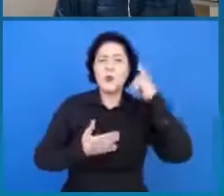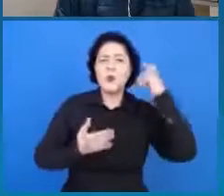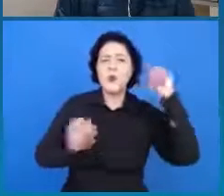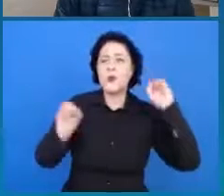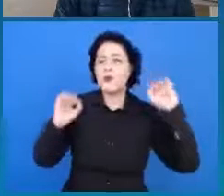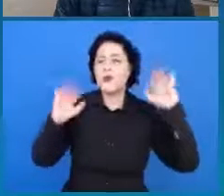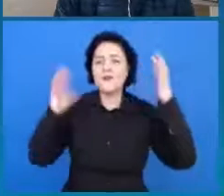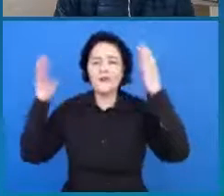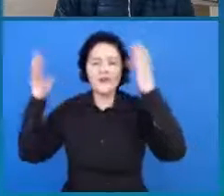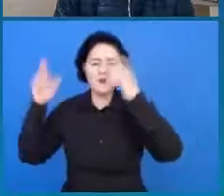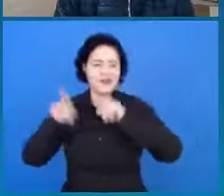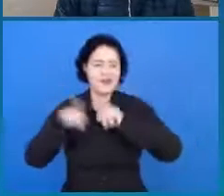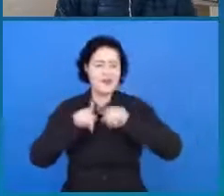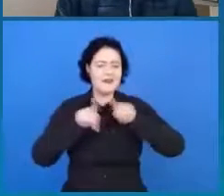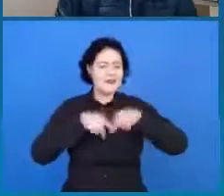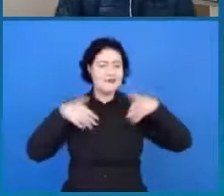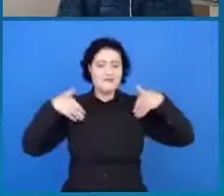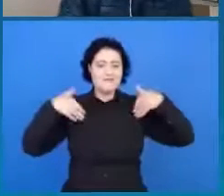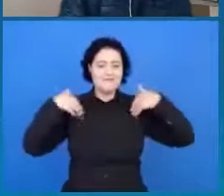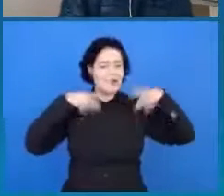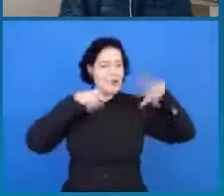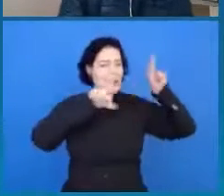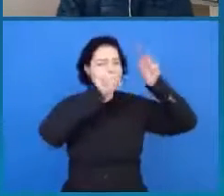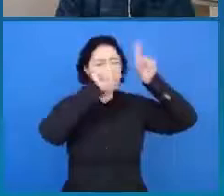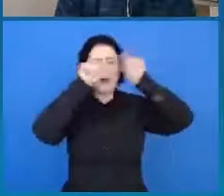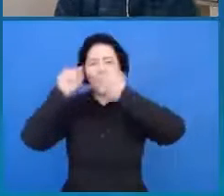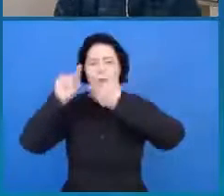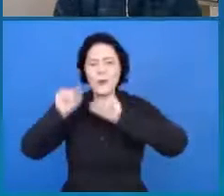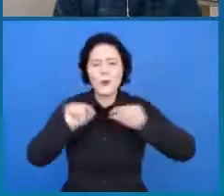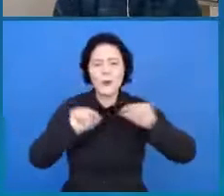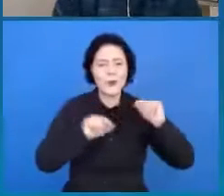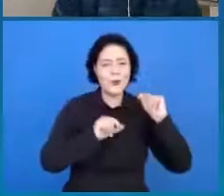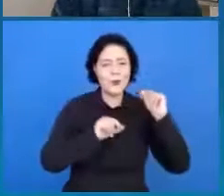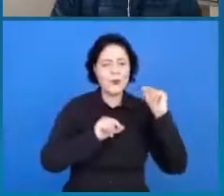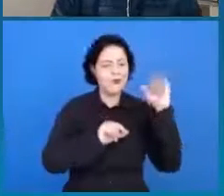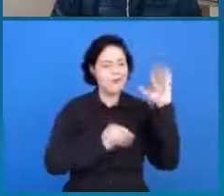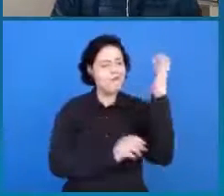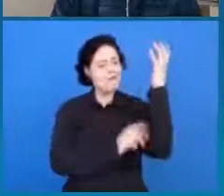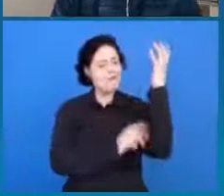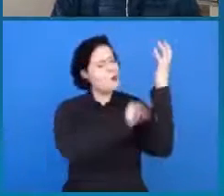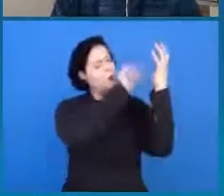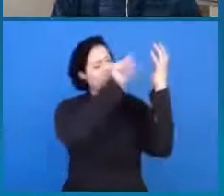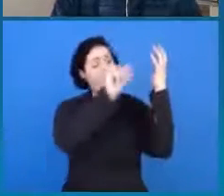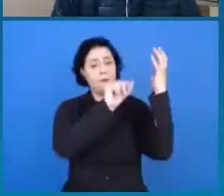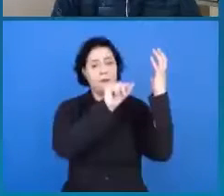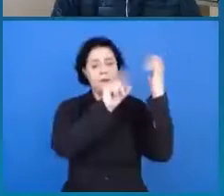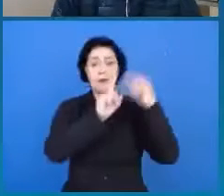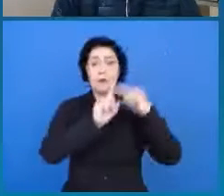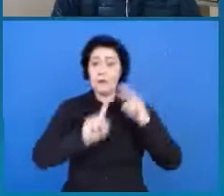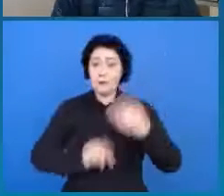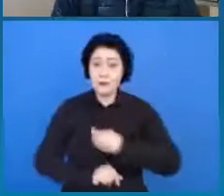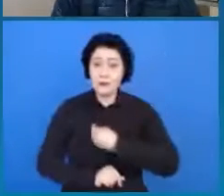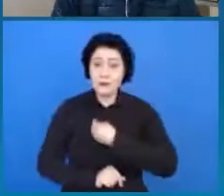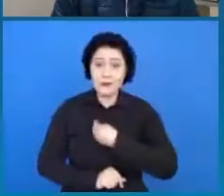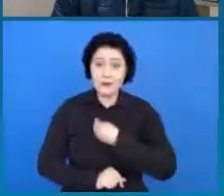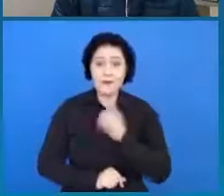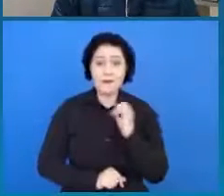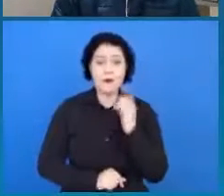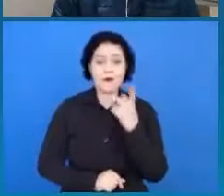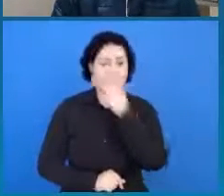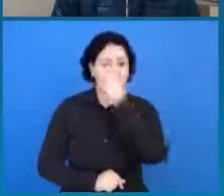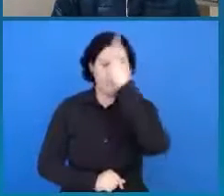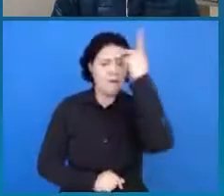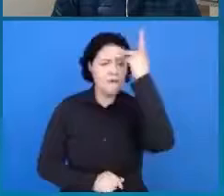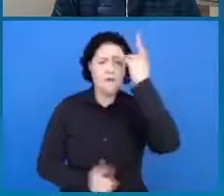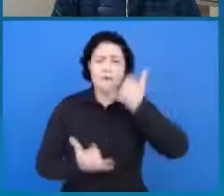da festa daquela alegria toda em torno de si E ai épocas na vida que parece que as